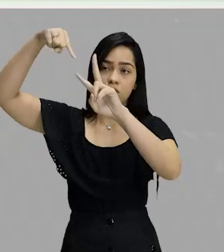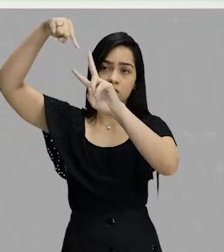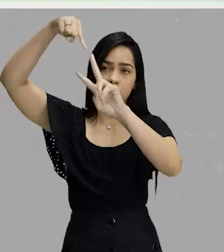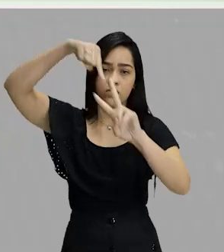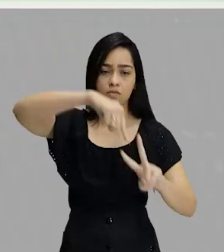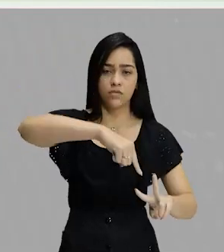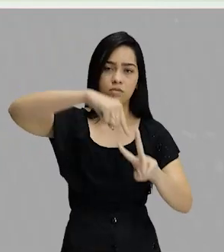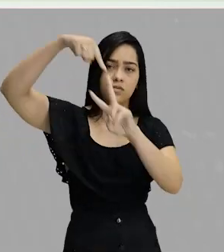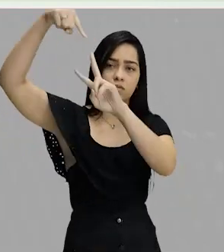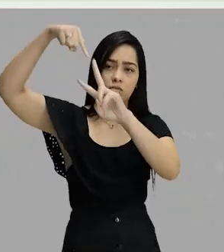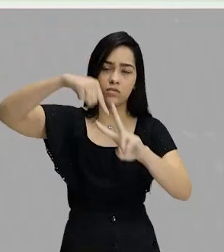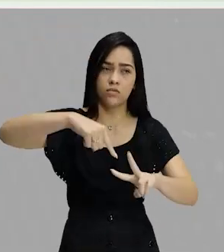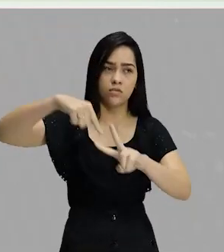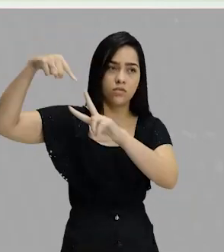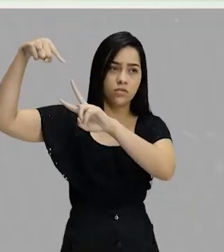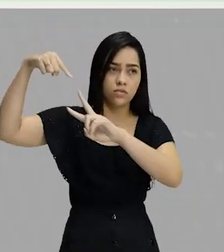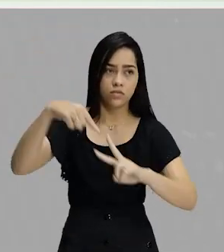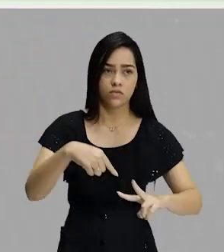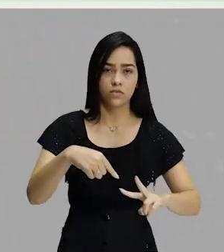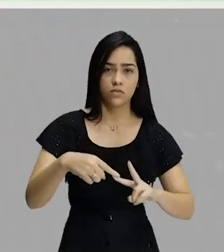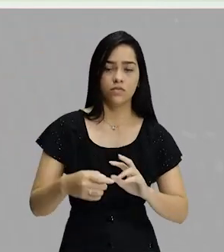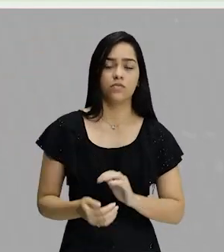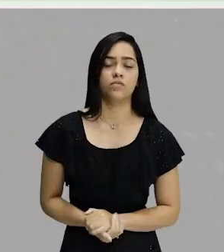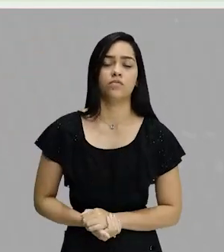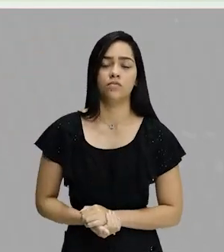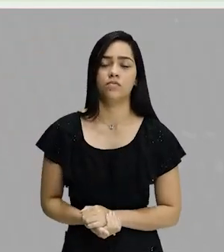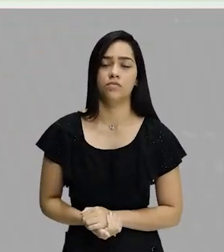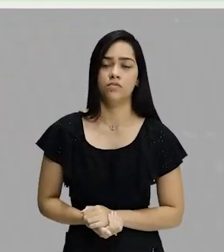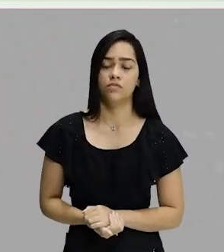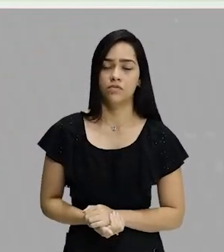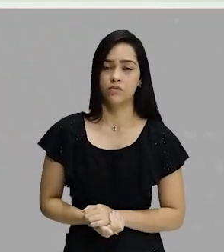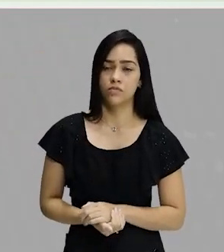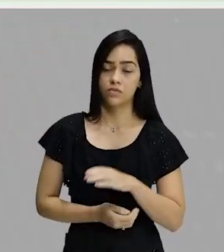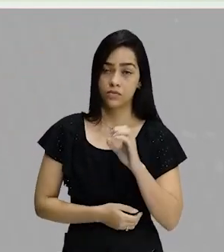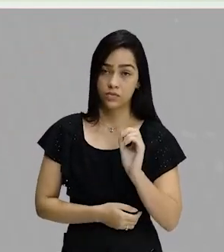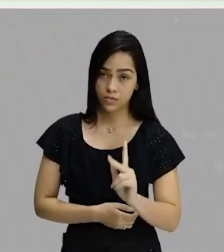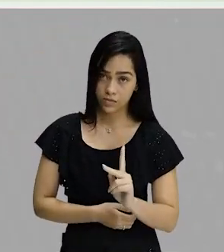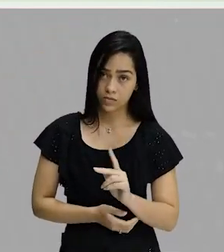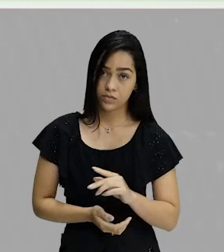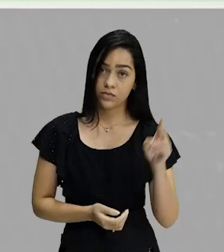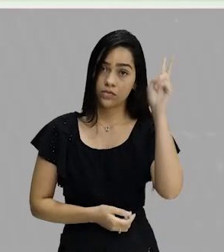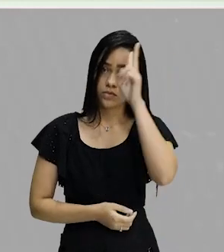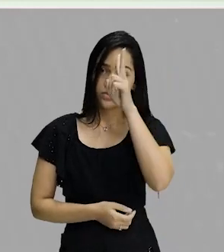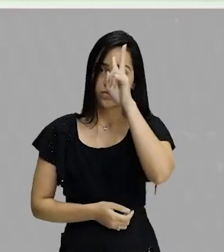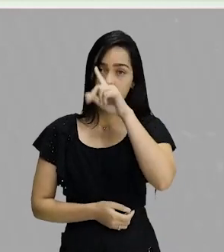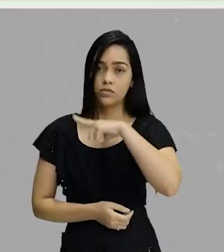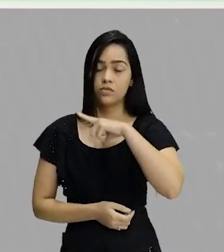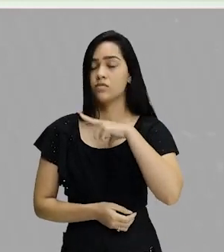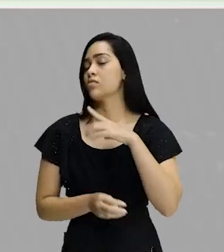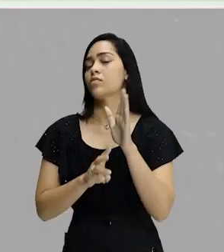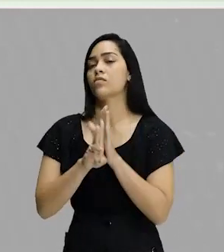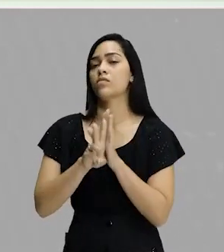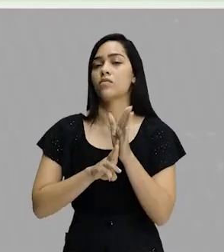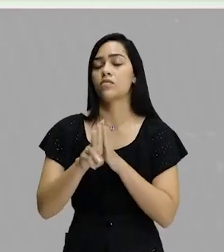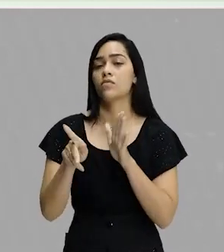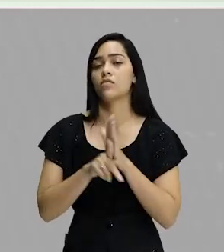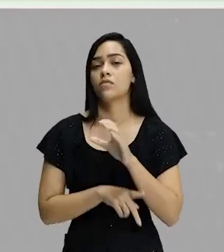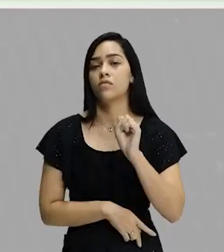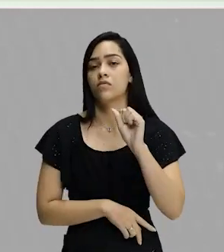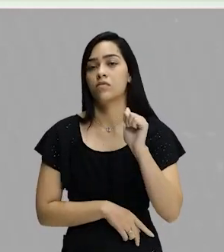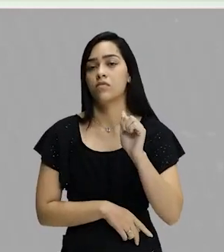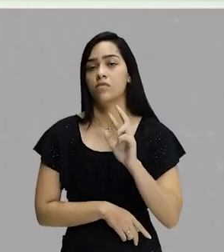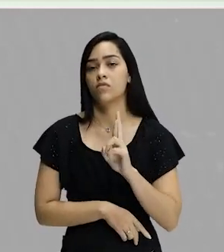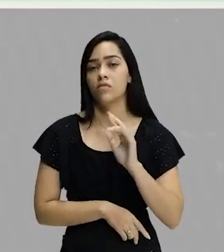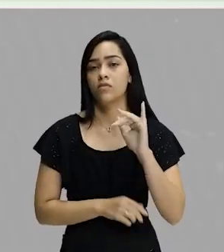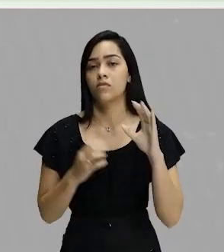na ida, né? Quanto na volta. Tá? Lembrando aqui o método de Sarri